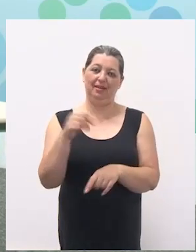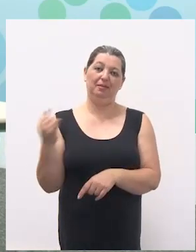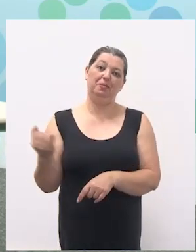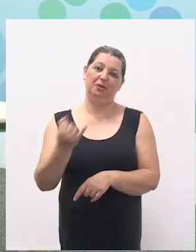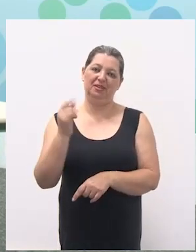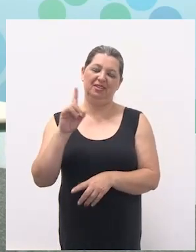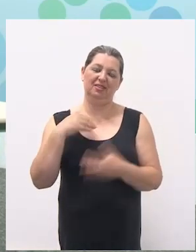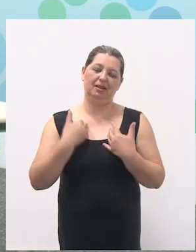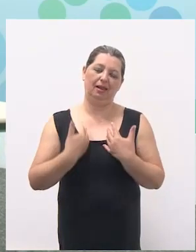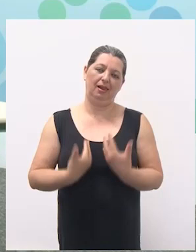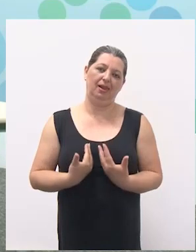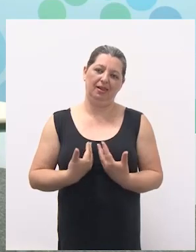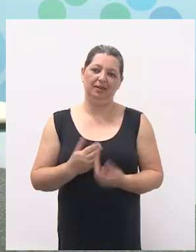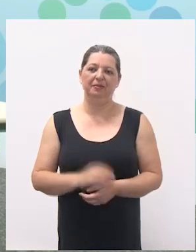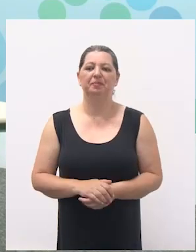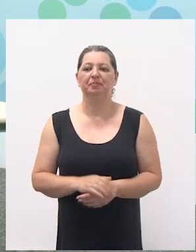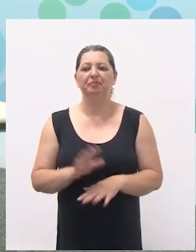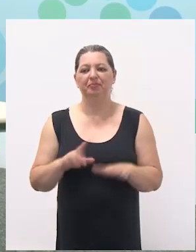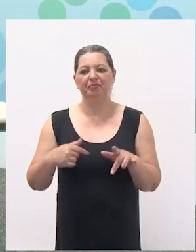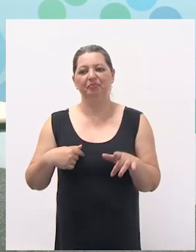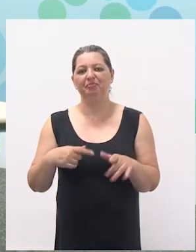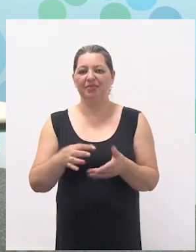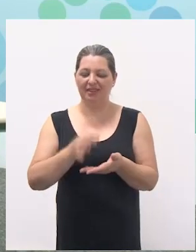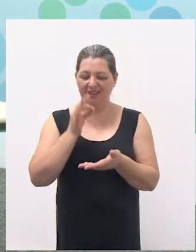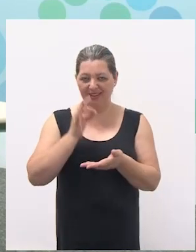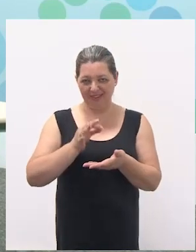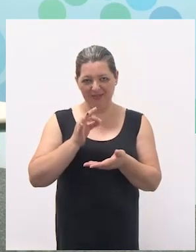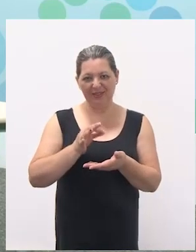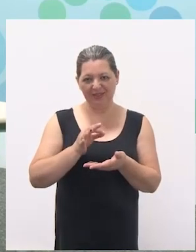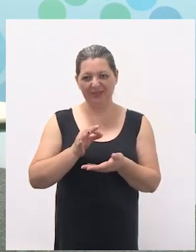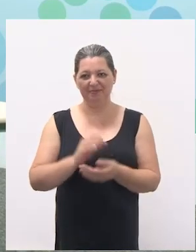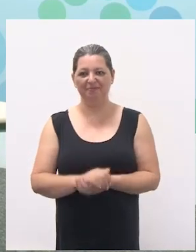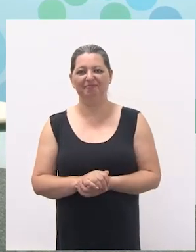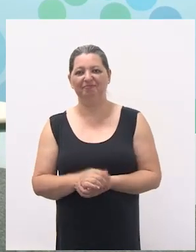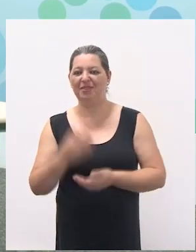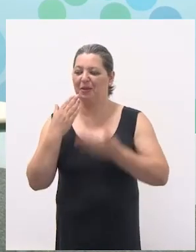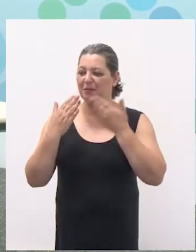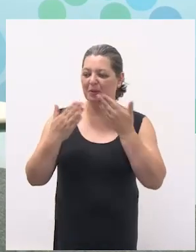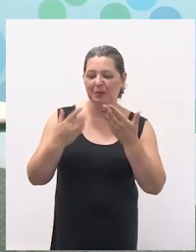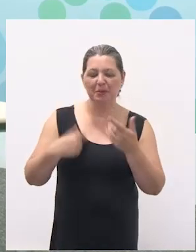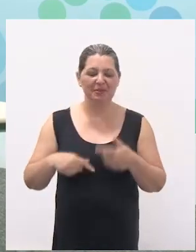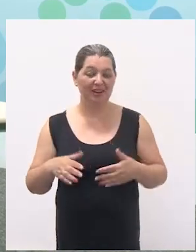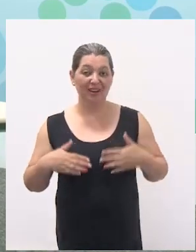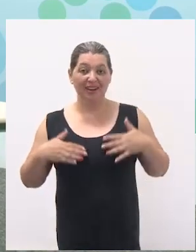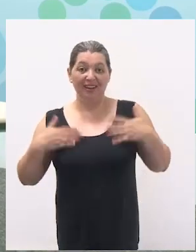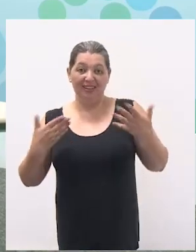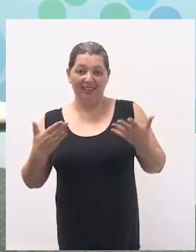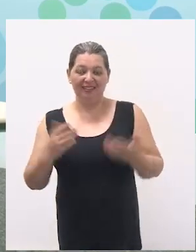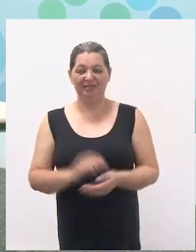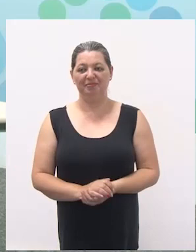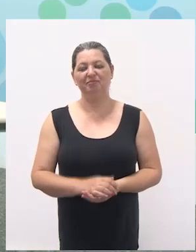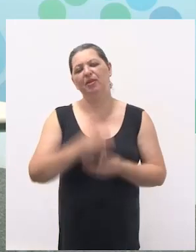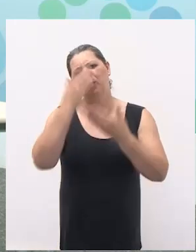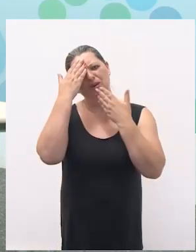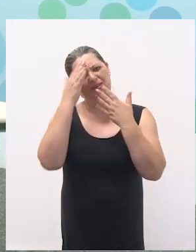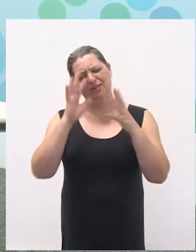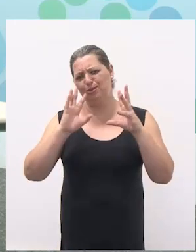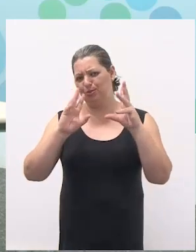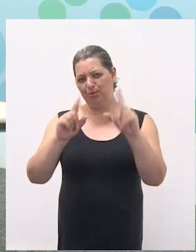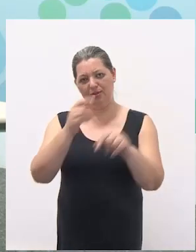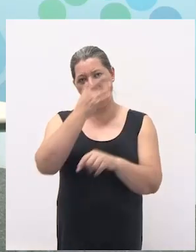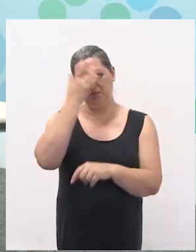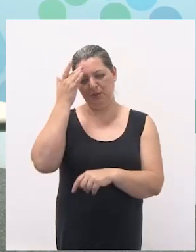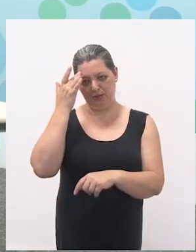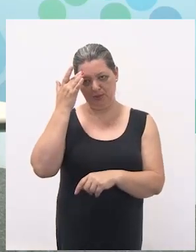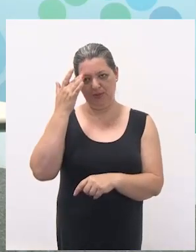E tudo isso tem parte, né? Às vezes a gente toma um cafezinho ali e já deu outra energia, sim, né? Então agradeço todo mundo, o coletivo.